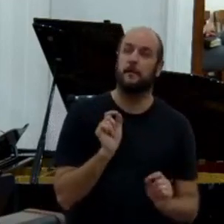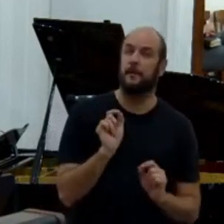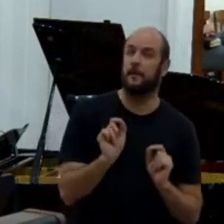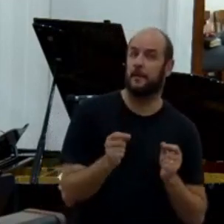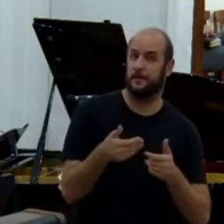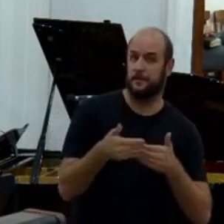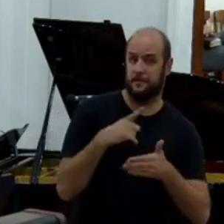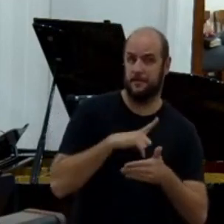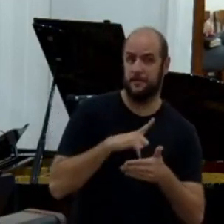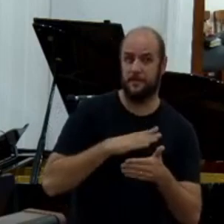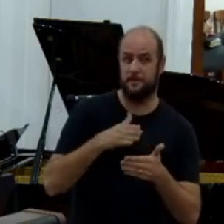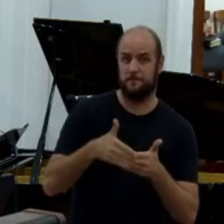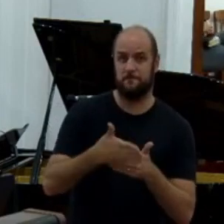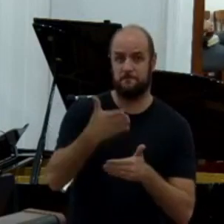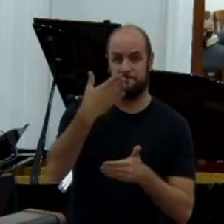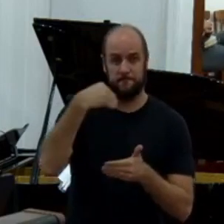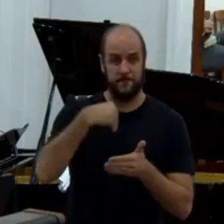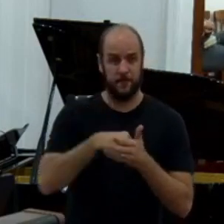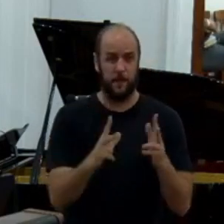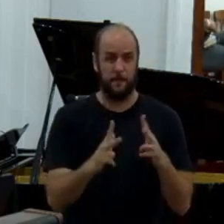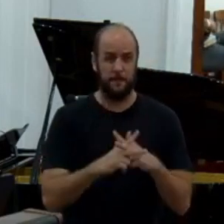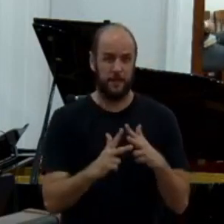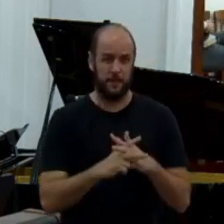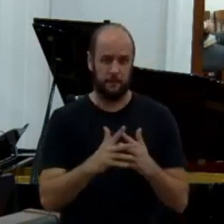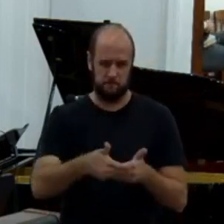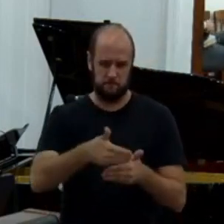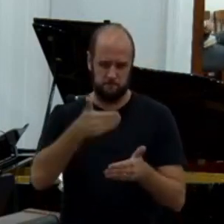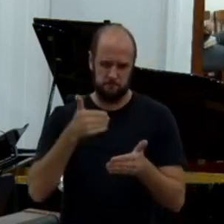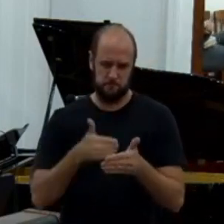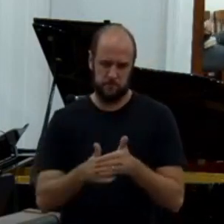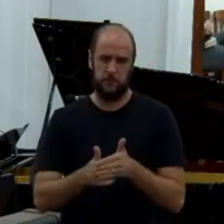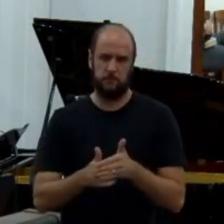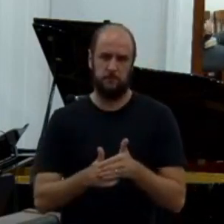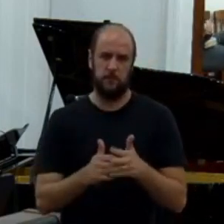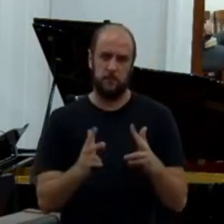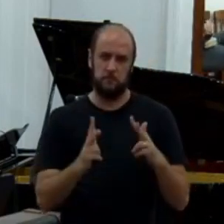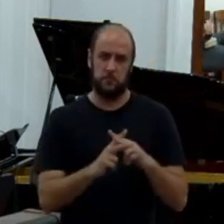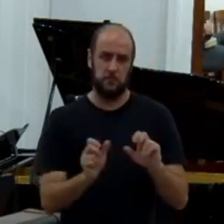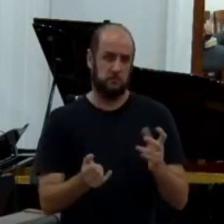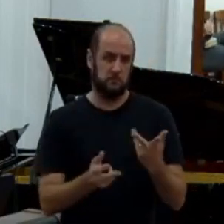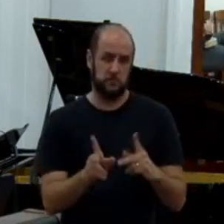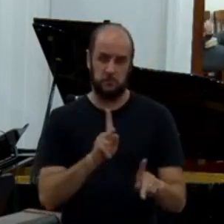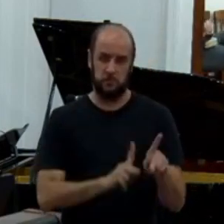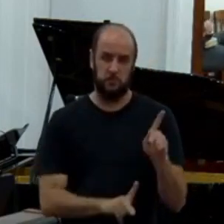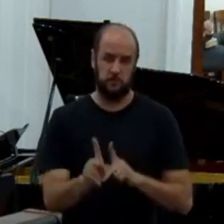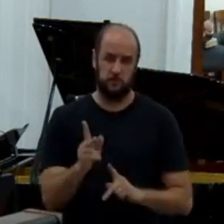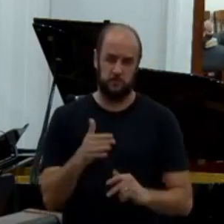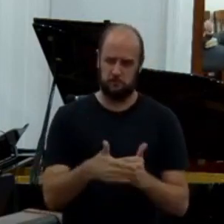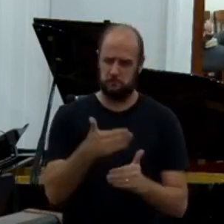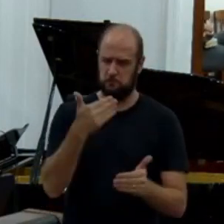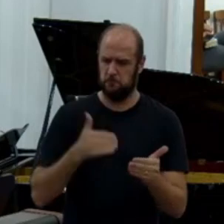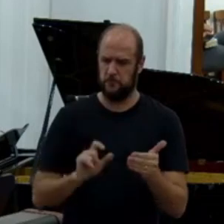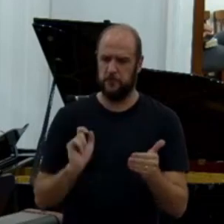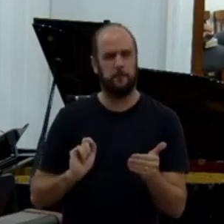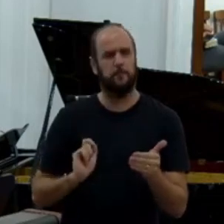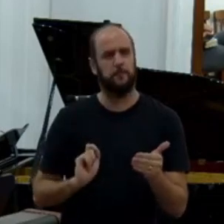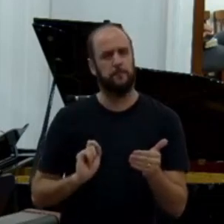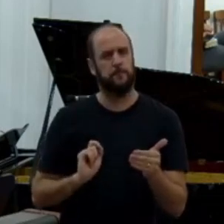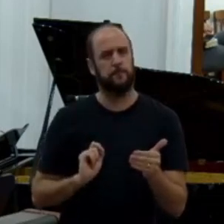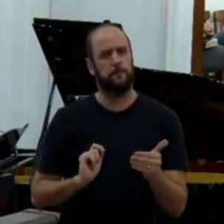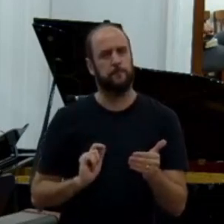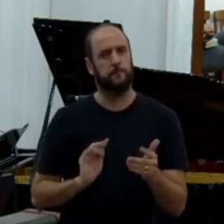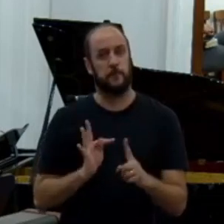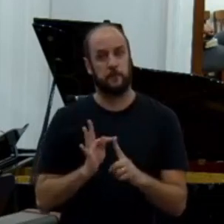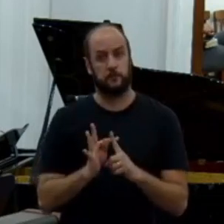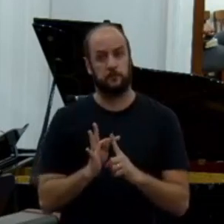por trás das brigas que acontecem no meio do povo de Deus. E